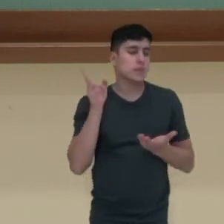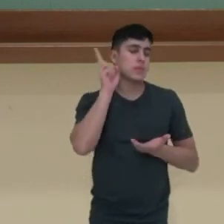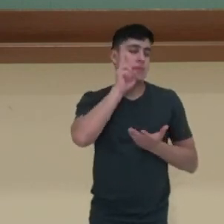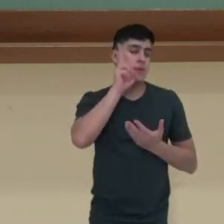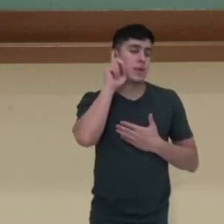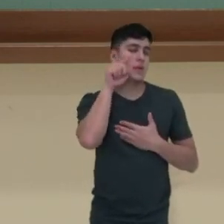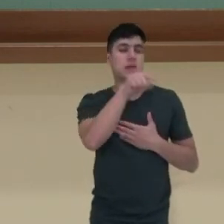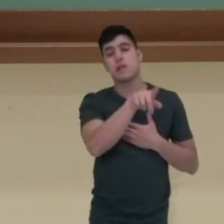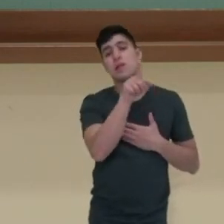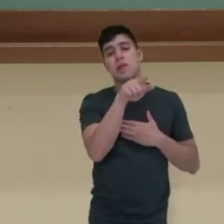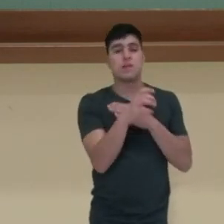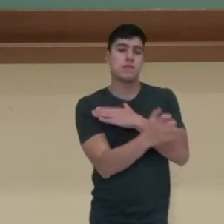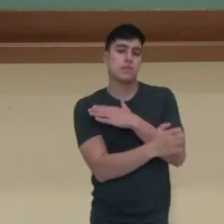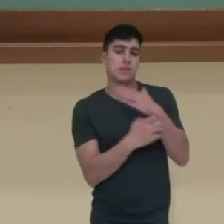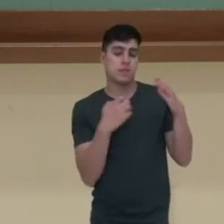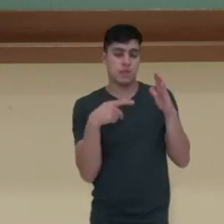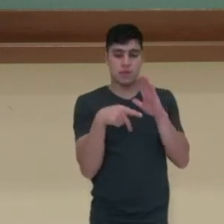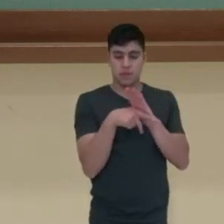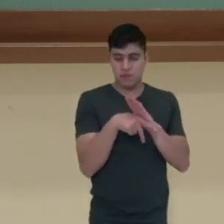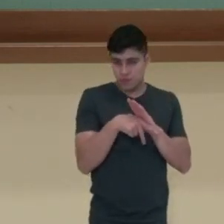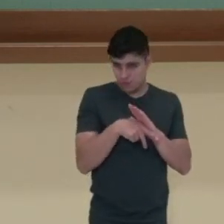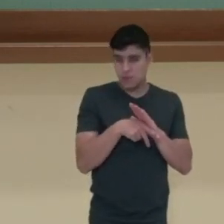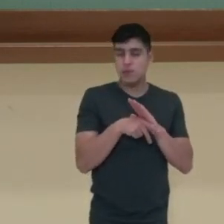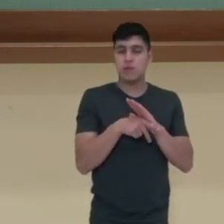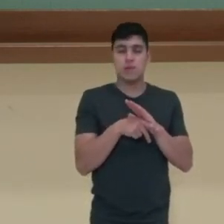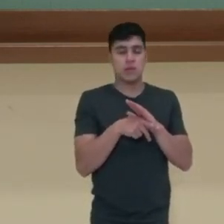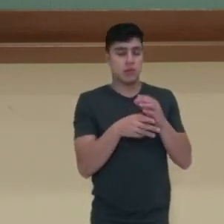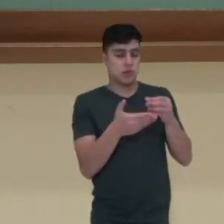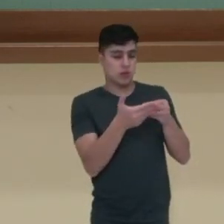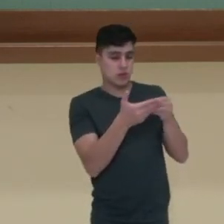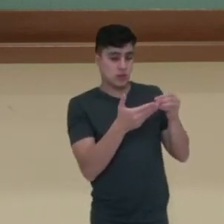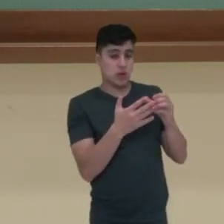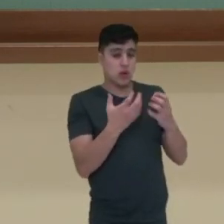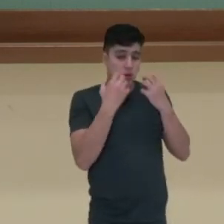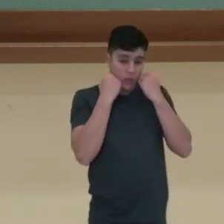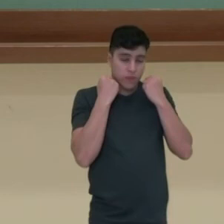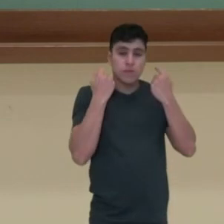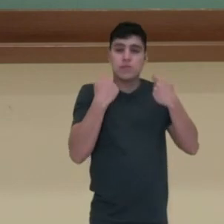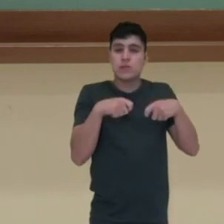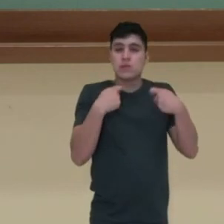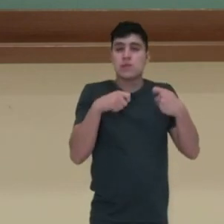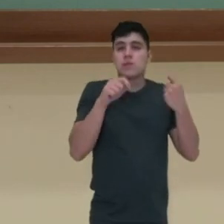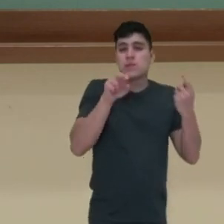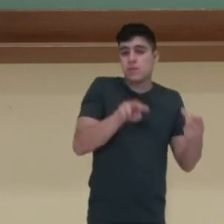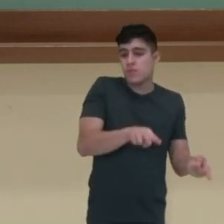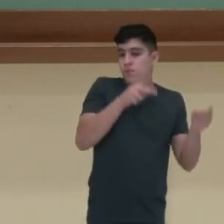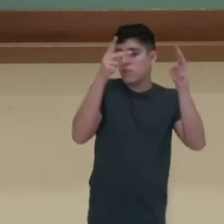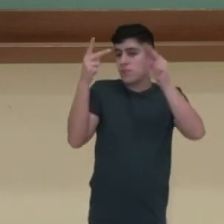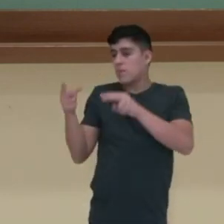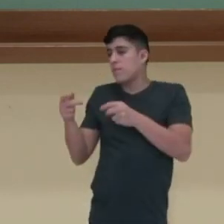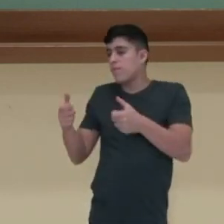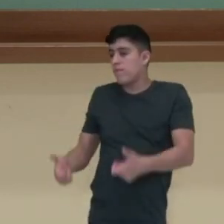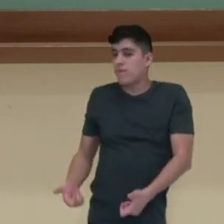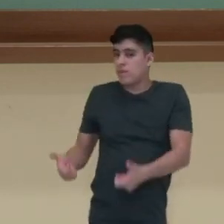que ela é uma empresa estatal e os lucros dela devem ser voltados para